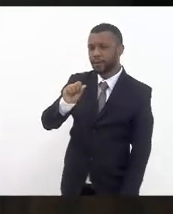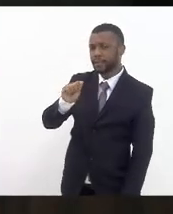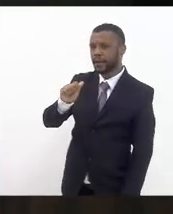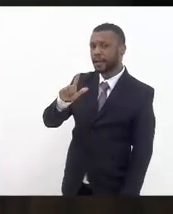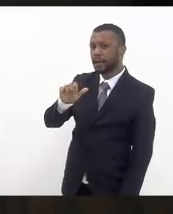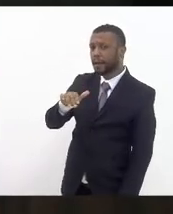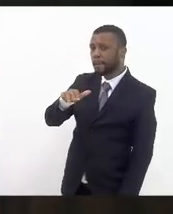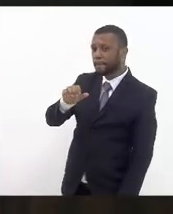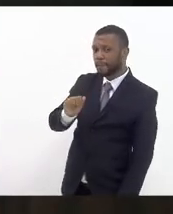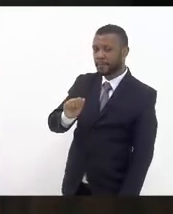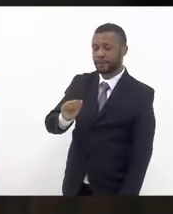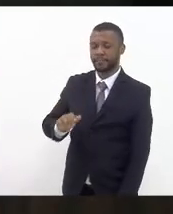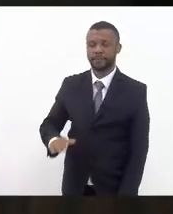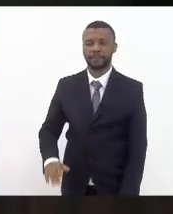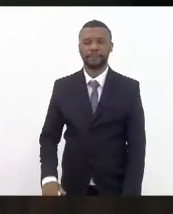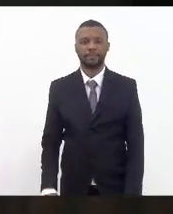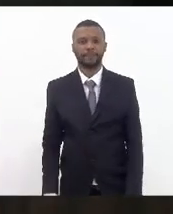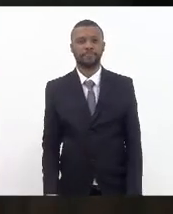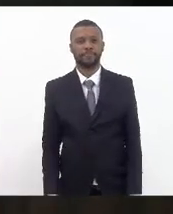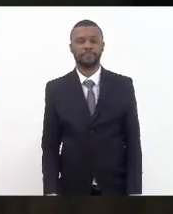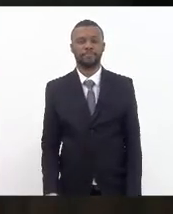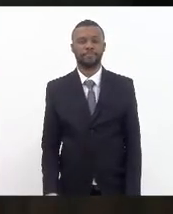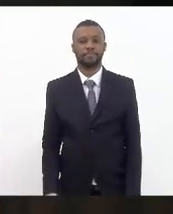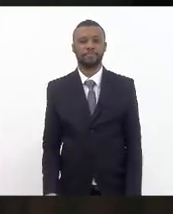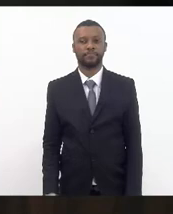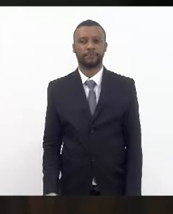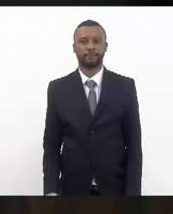Deputado Coronel Salema.